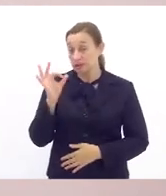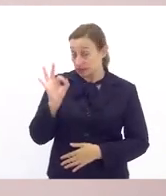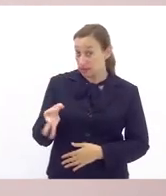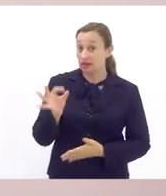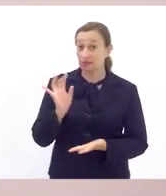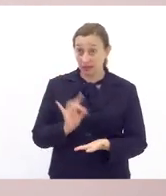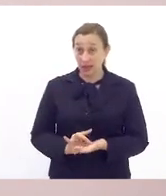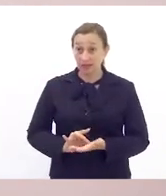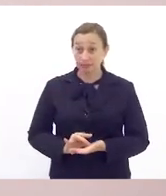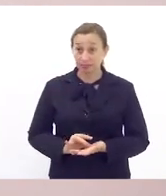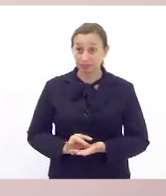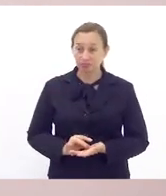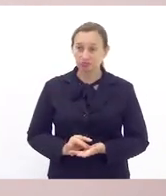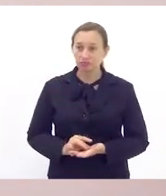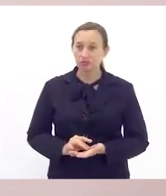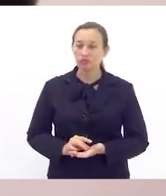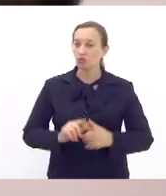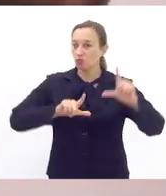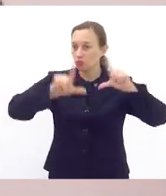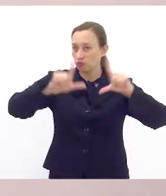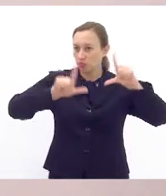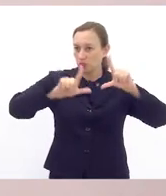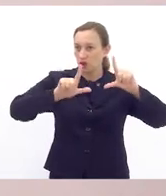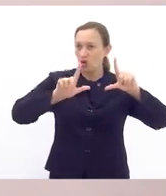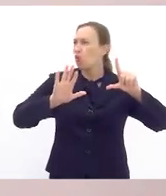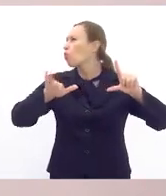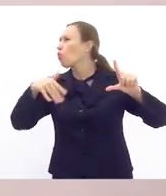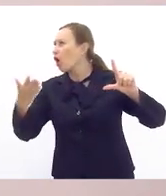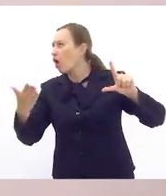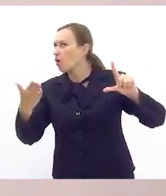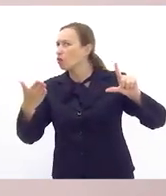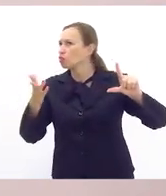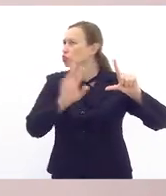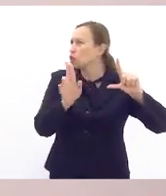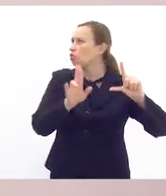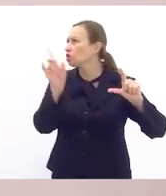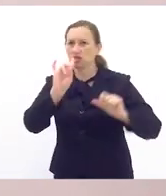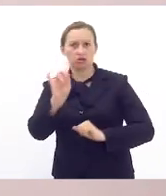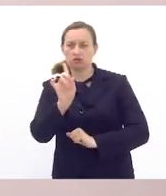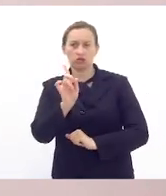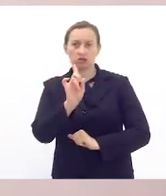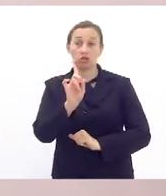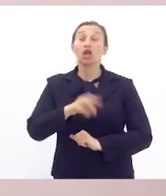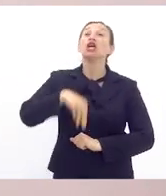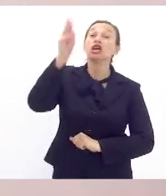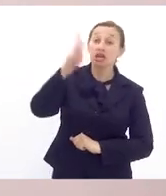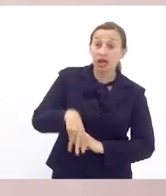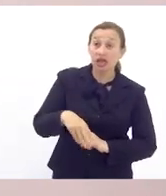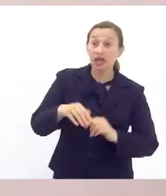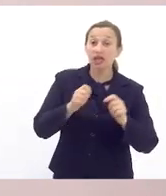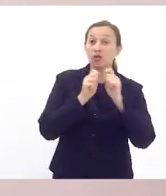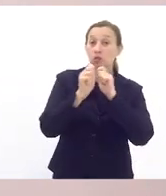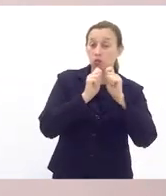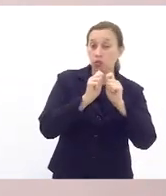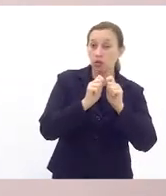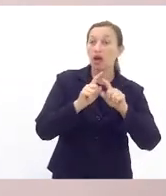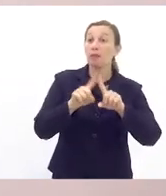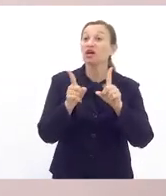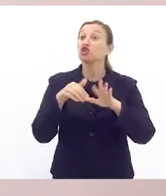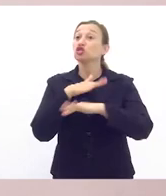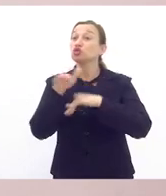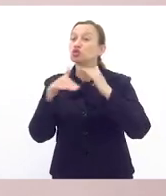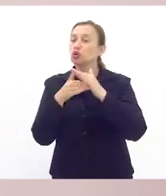de verdade tem uma emissora de televisão não vou falar com a emissora que é e não vou falar quem é o apresentador mas toda empresa